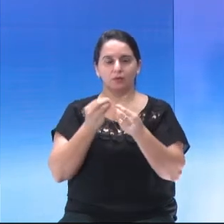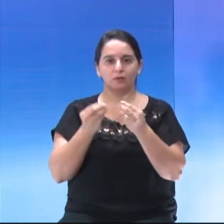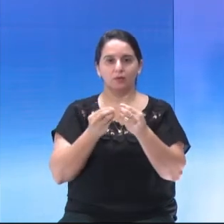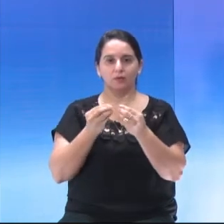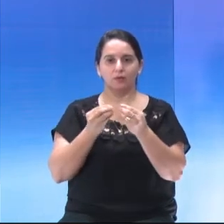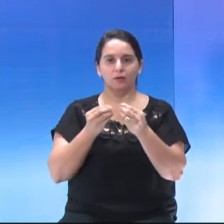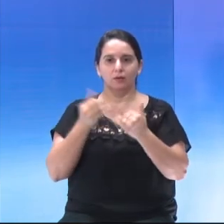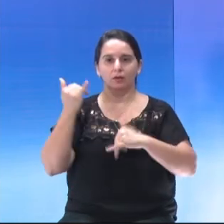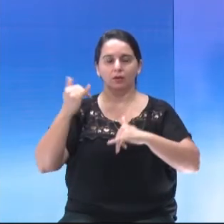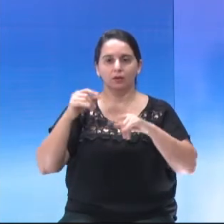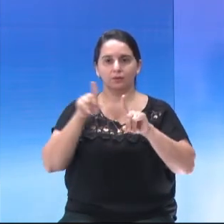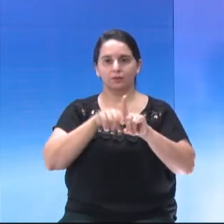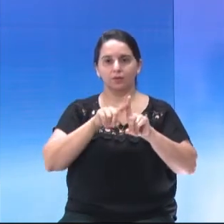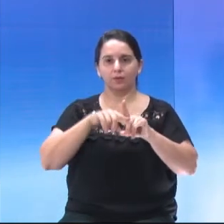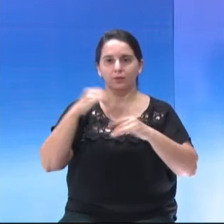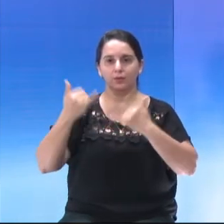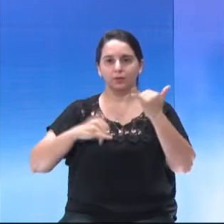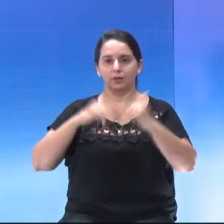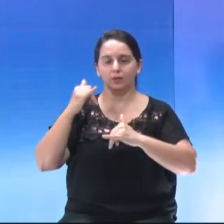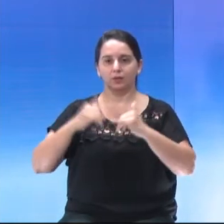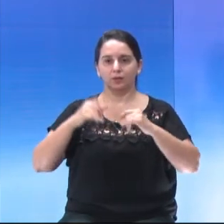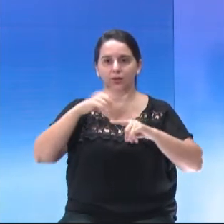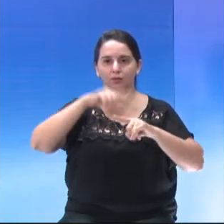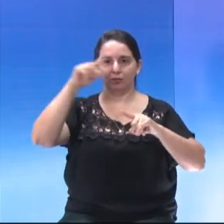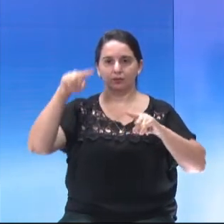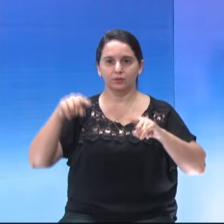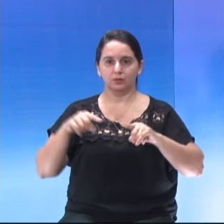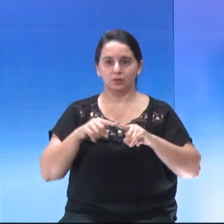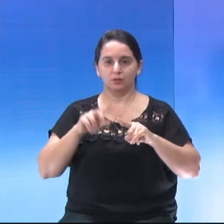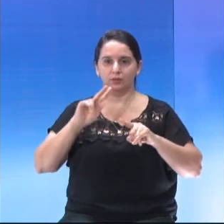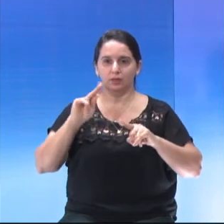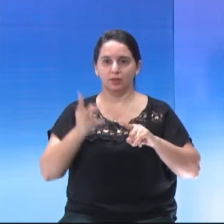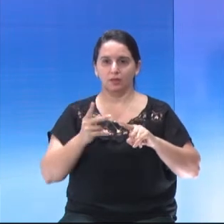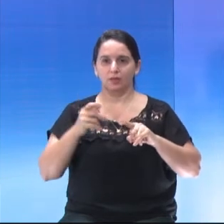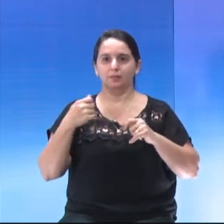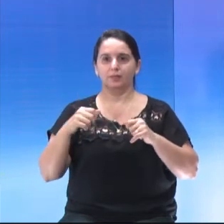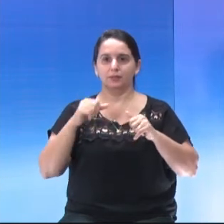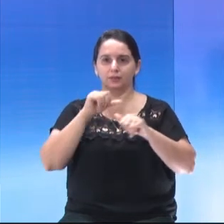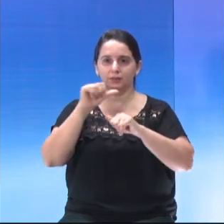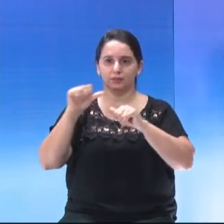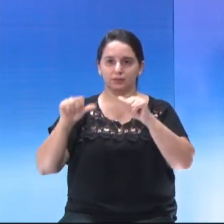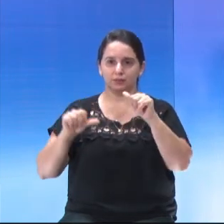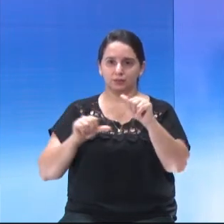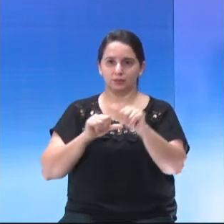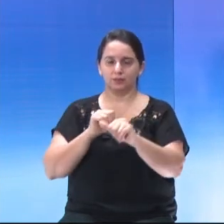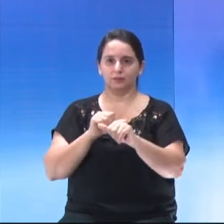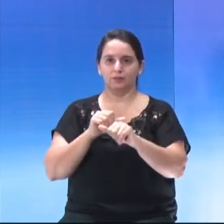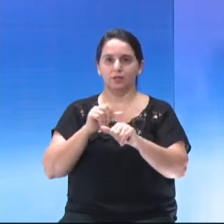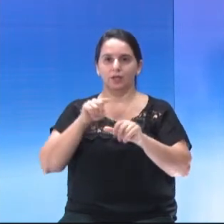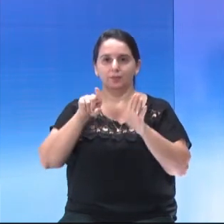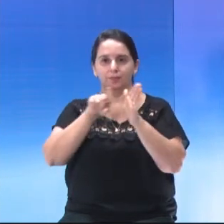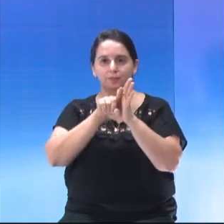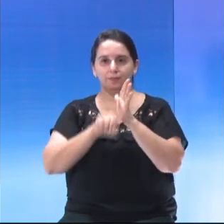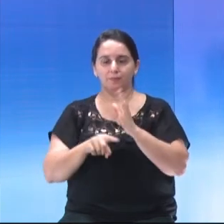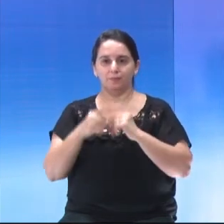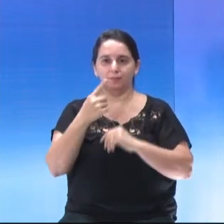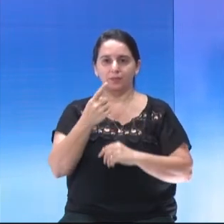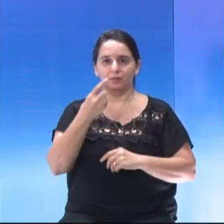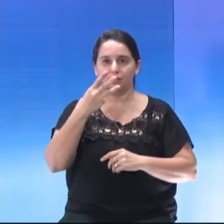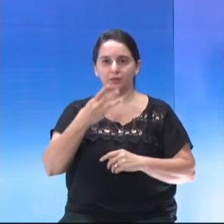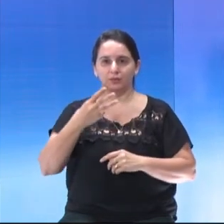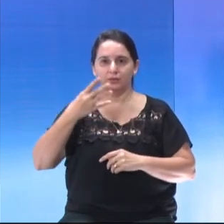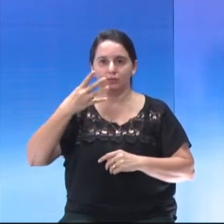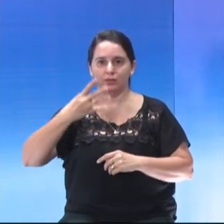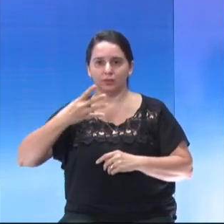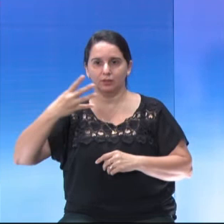equação termoquímica, o valor de ΔH também tem que ser invertido. Se antes ele era menos